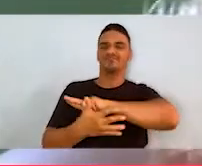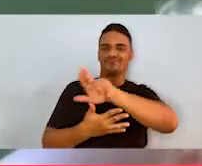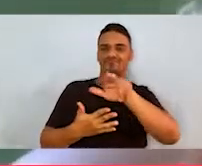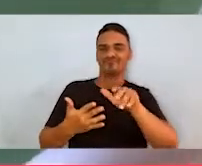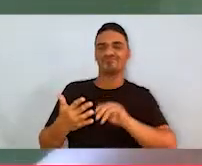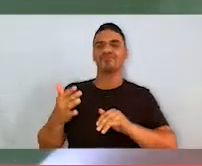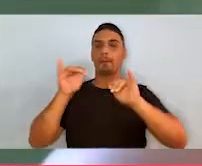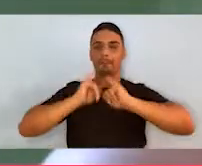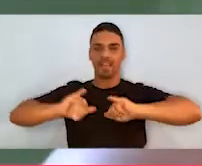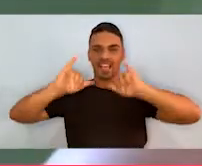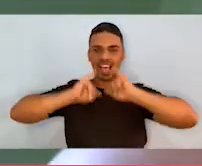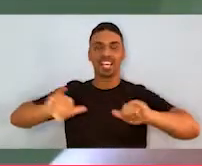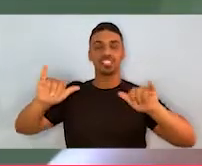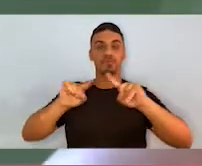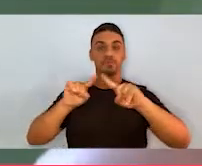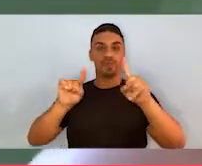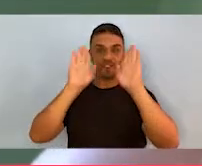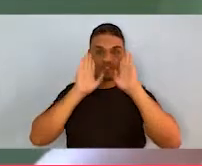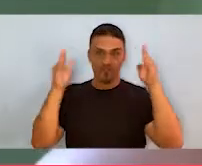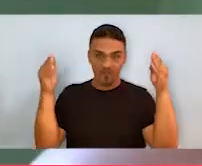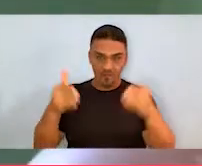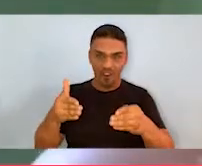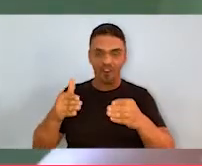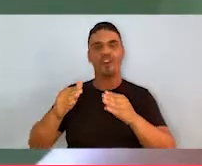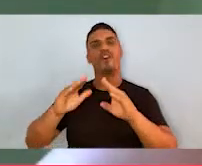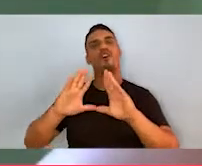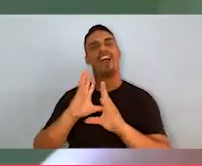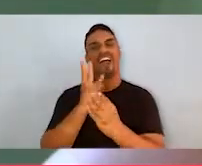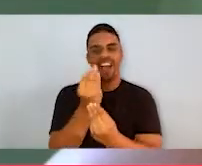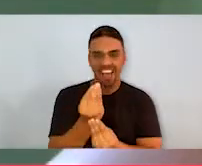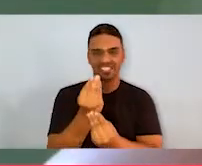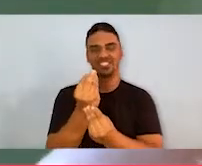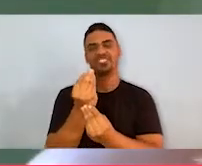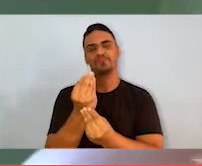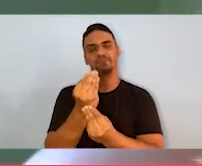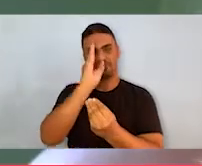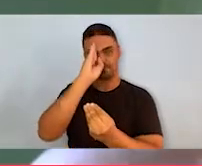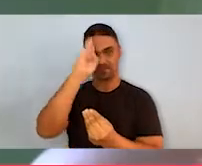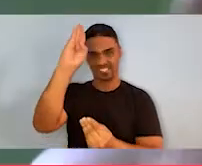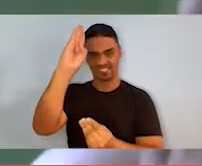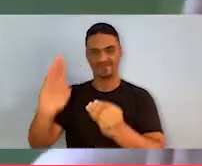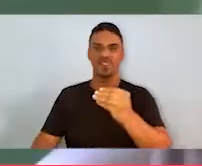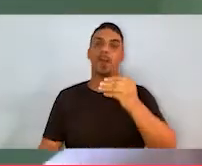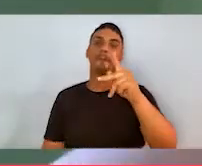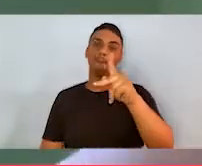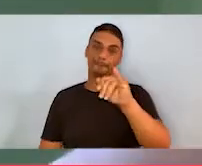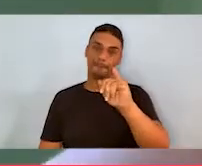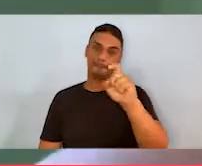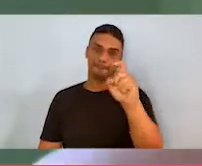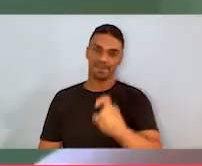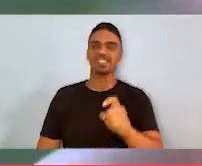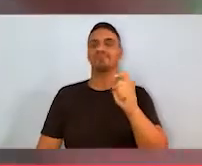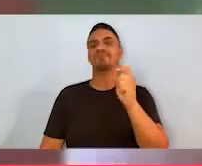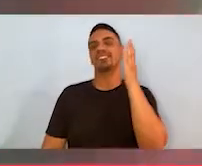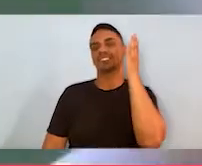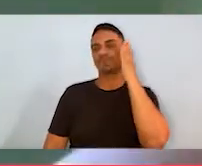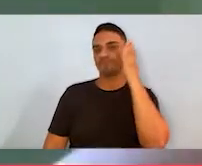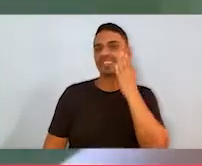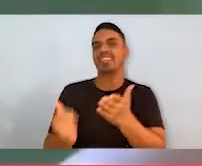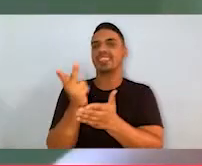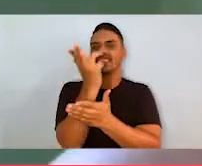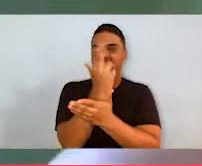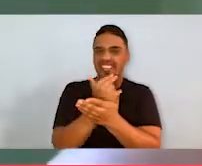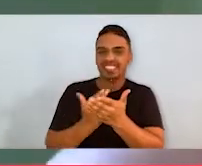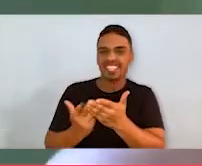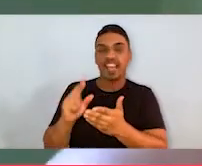coisas, mas o meu forte mesmo é a arte, principalmente pixel art, mas assim, por saber desenhar, e eu vou entrar um pouco nisso